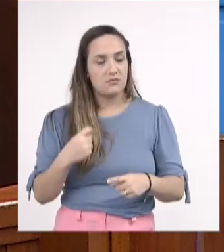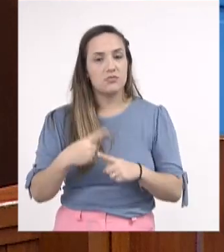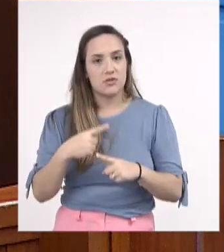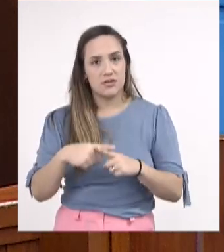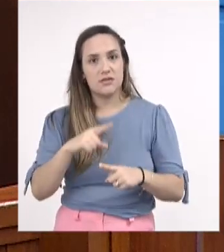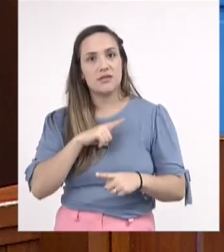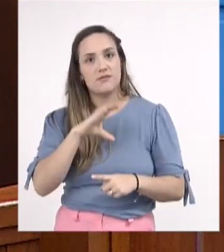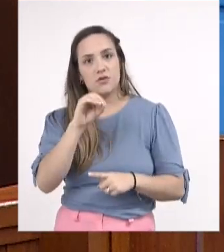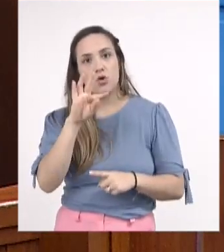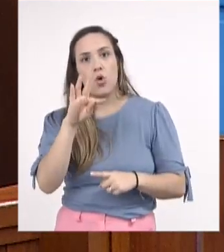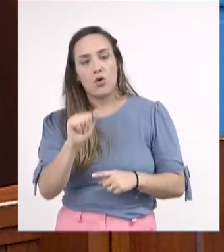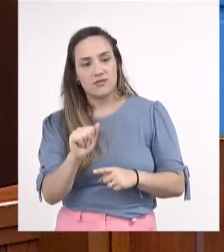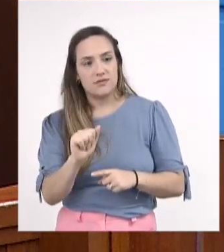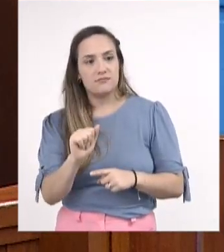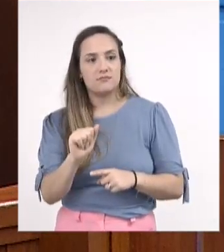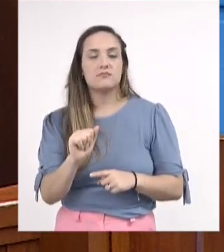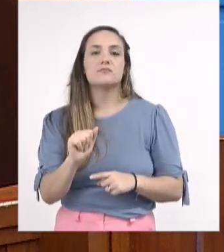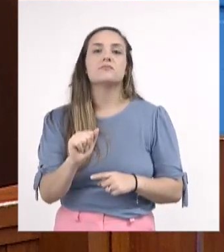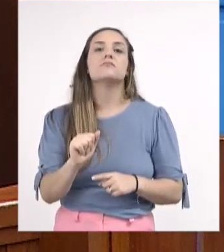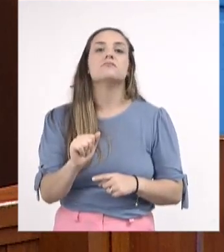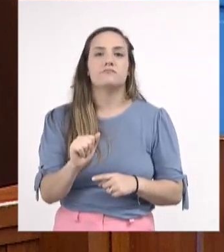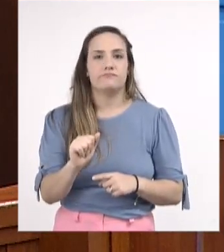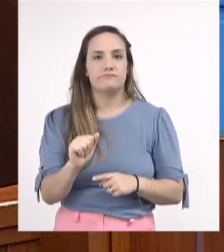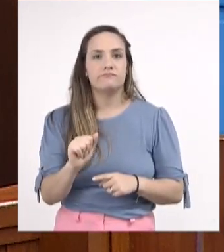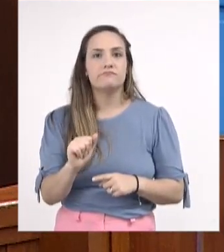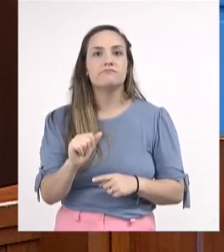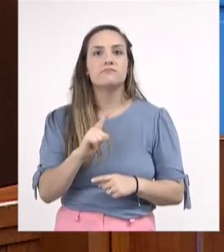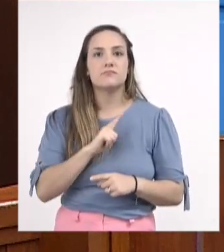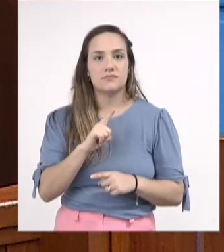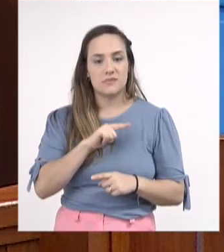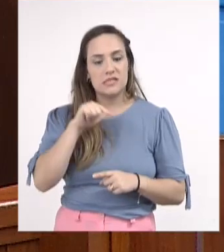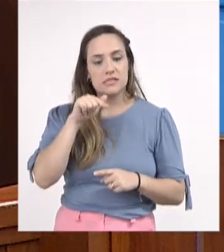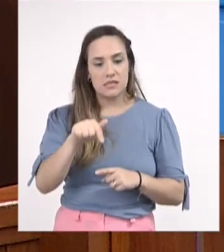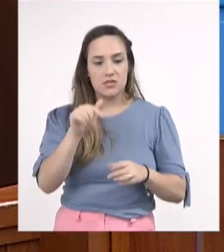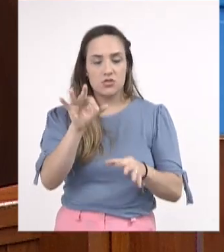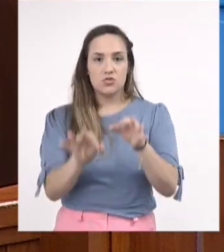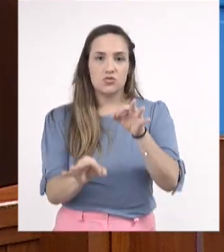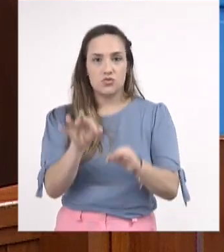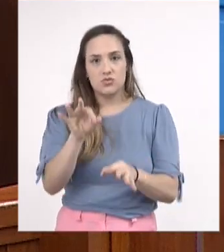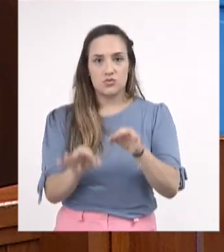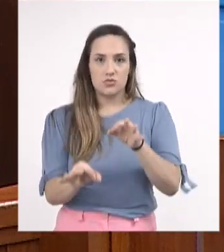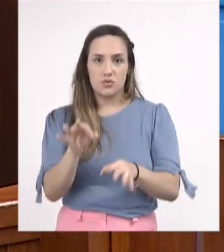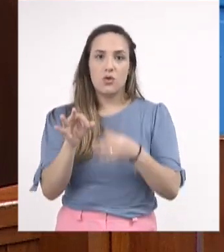de gênero julgadas por sete juízes homens